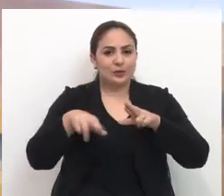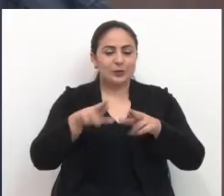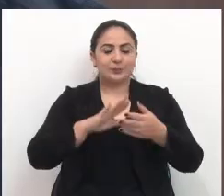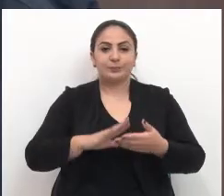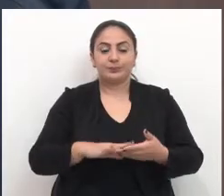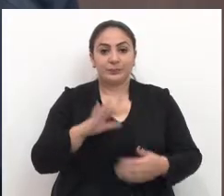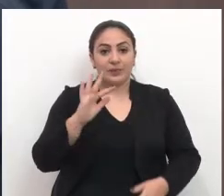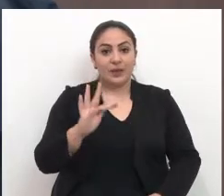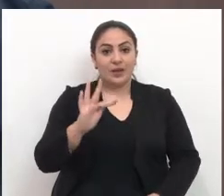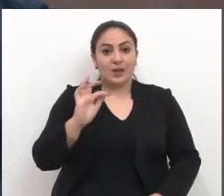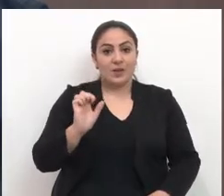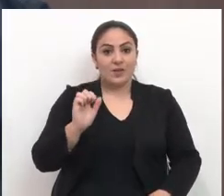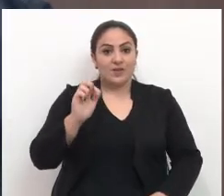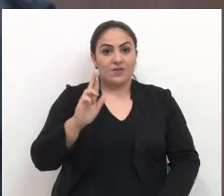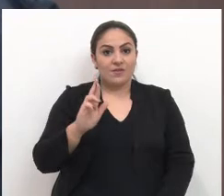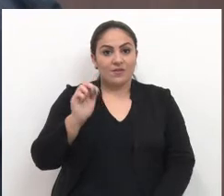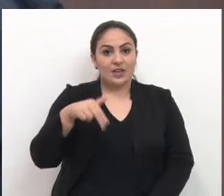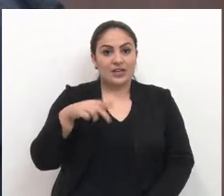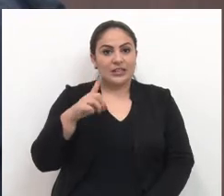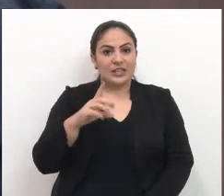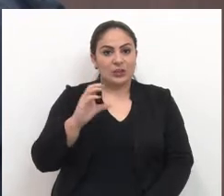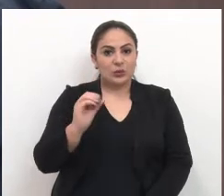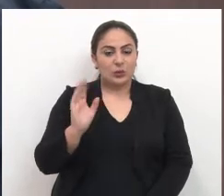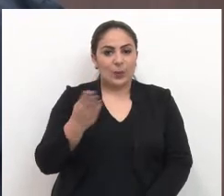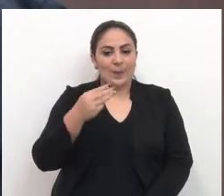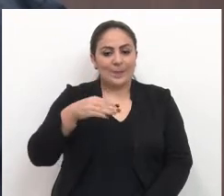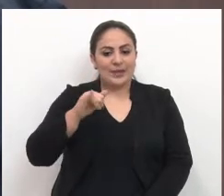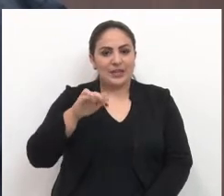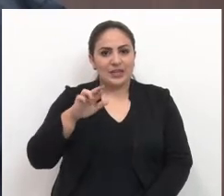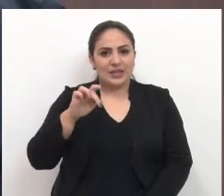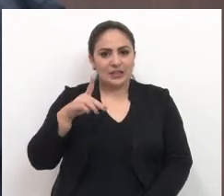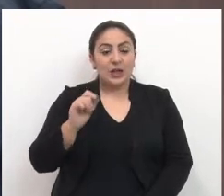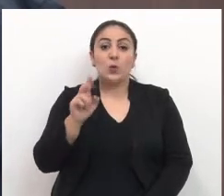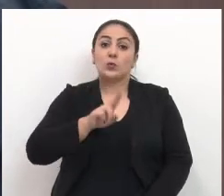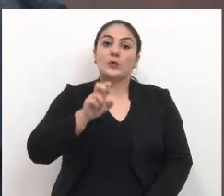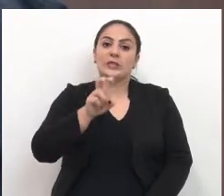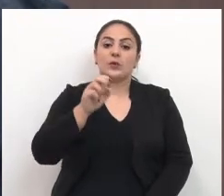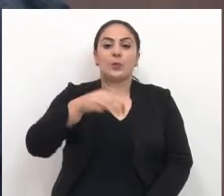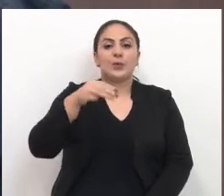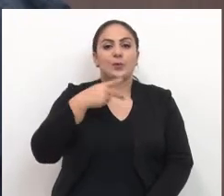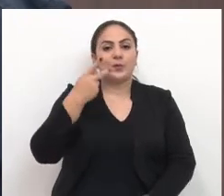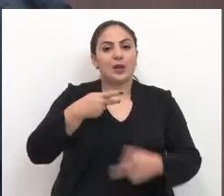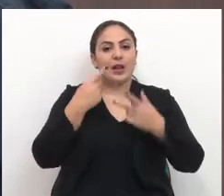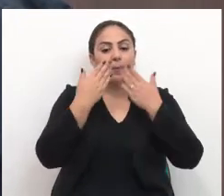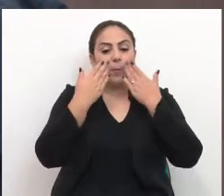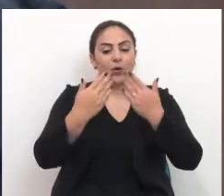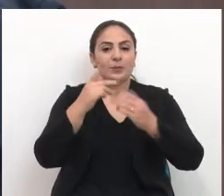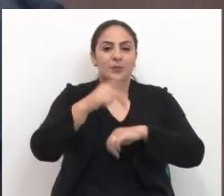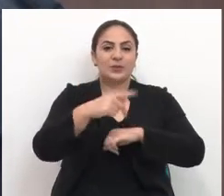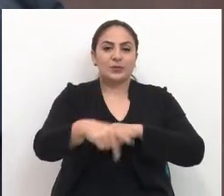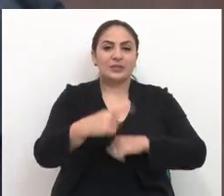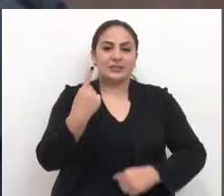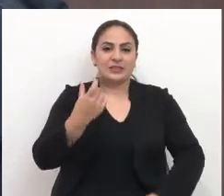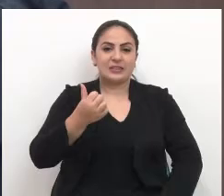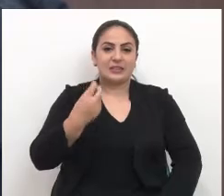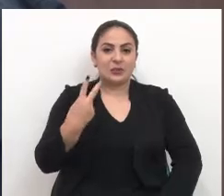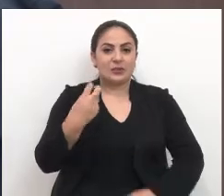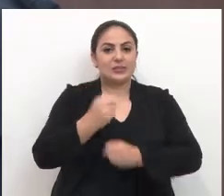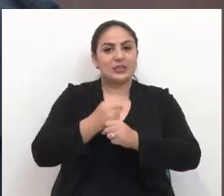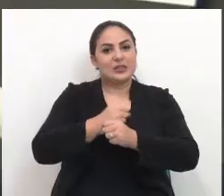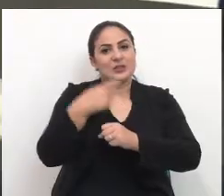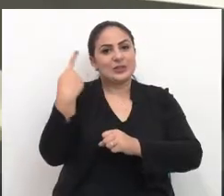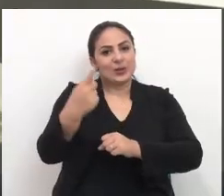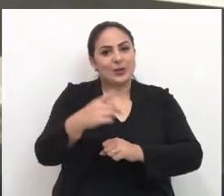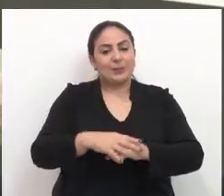Regional. Fernando Miranda ocupou 5 minutos para falar da mostra Passo Fundo 162 anos de